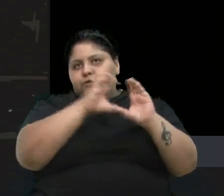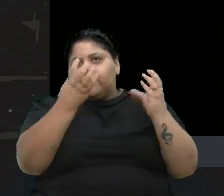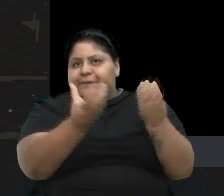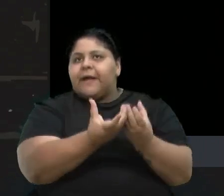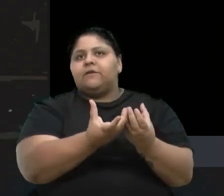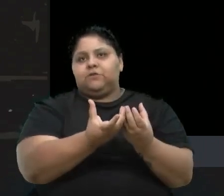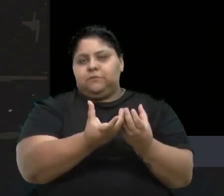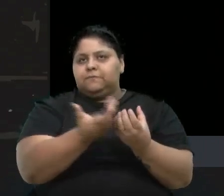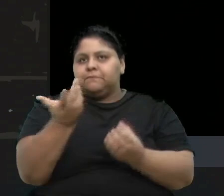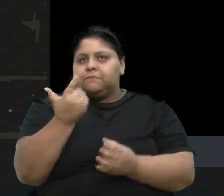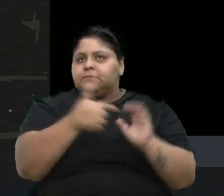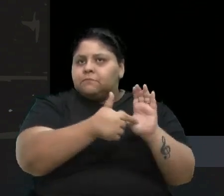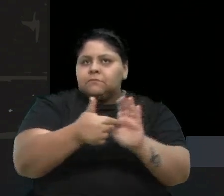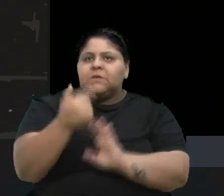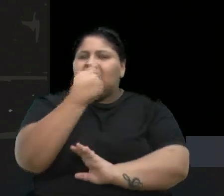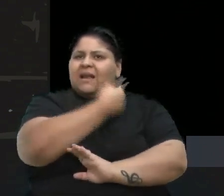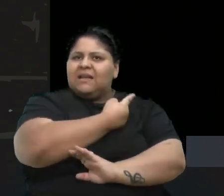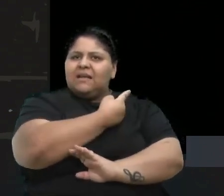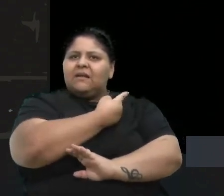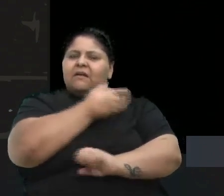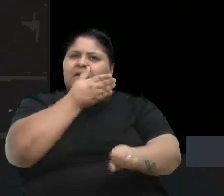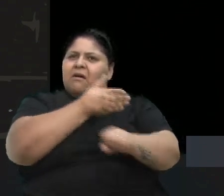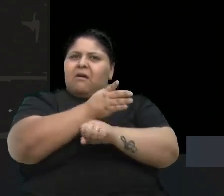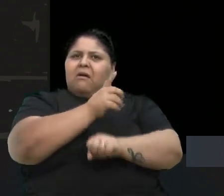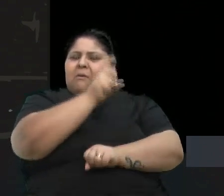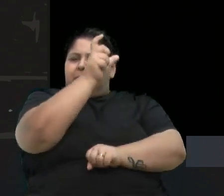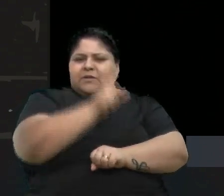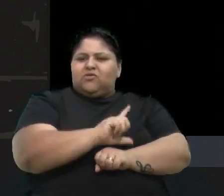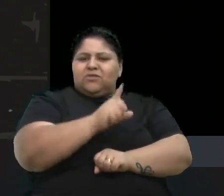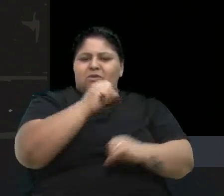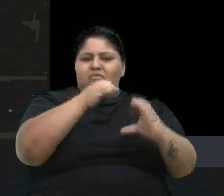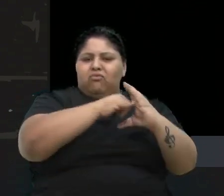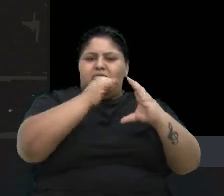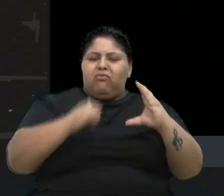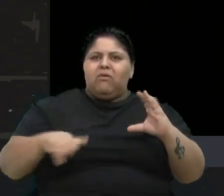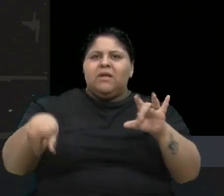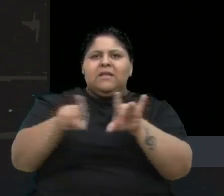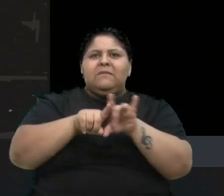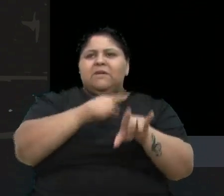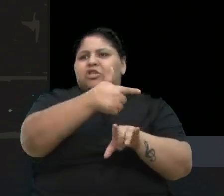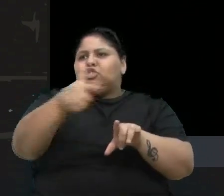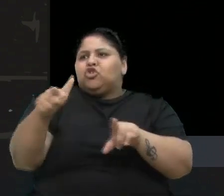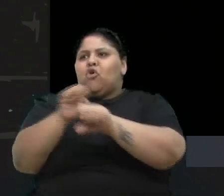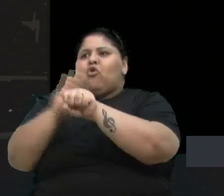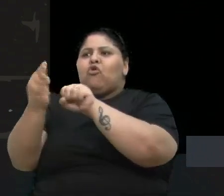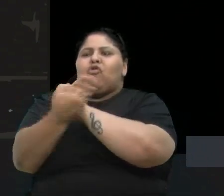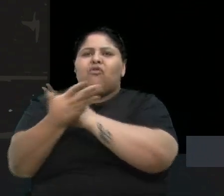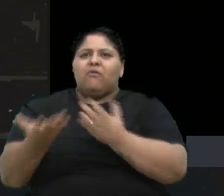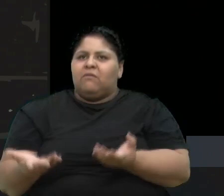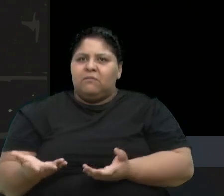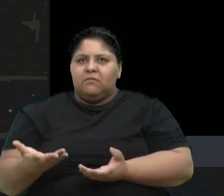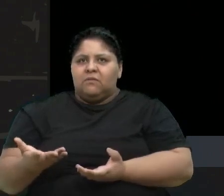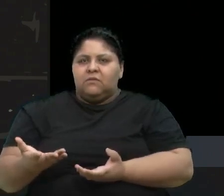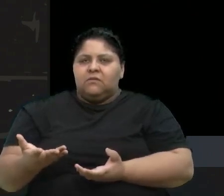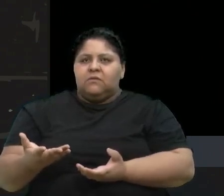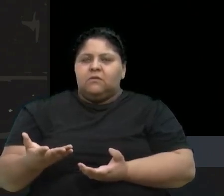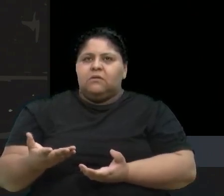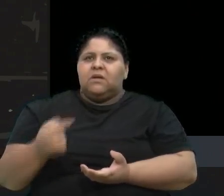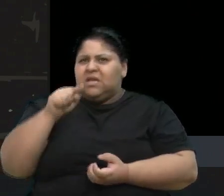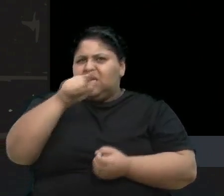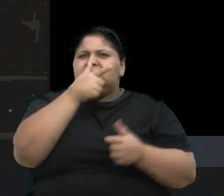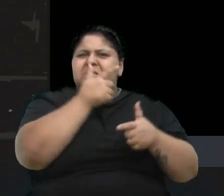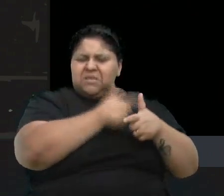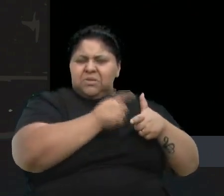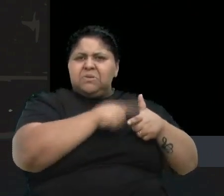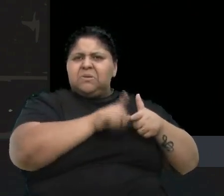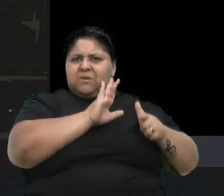Peregrino. E ali frequentam não só pessoas da região de São Peregrino, frequentam pessoas de todos os bairros. E eu não coloco aqui só o problema.